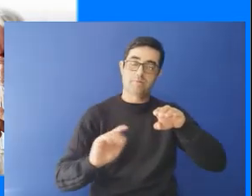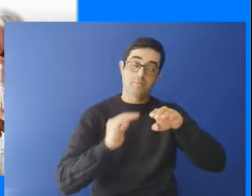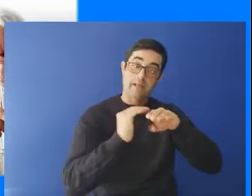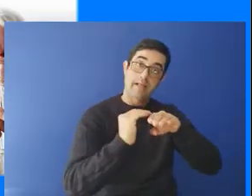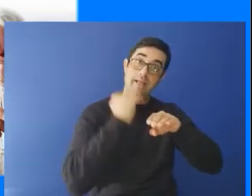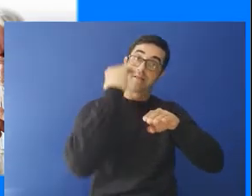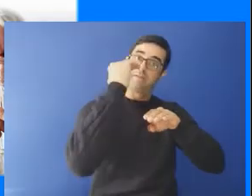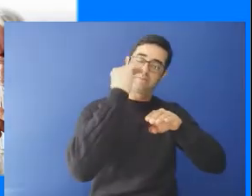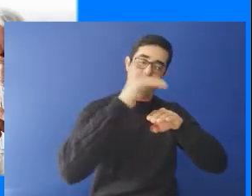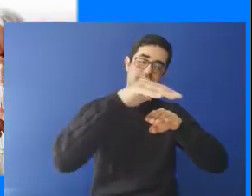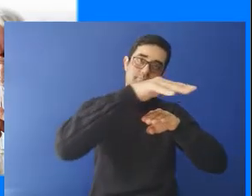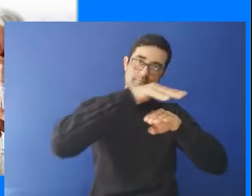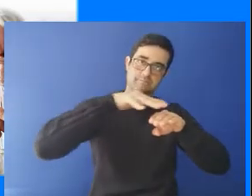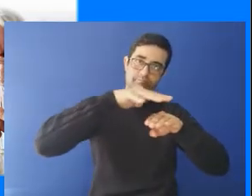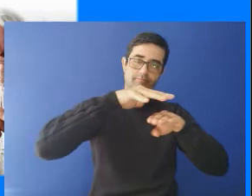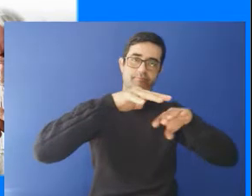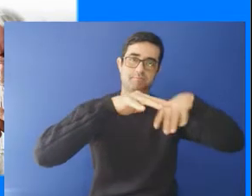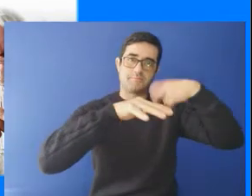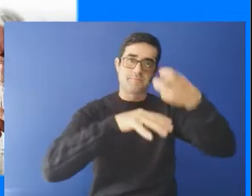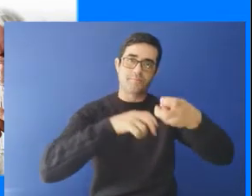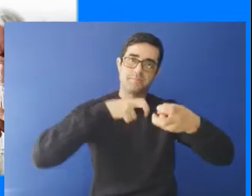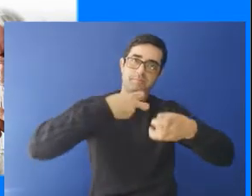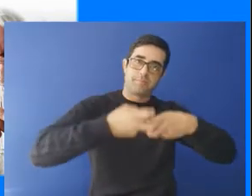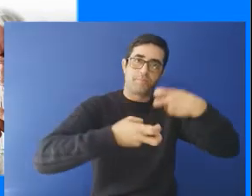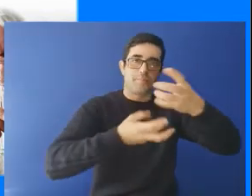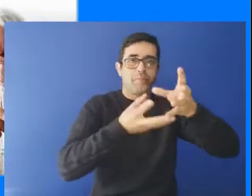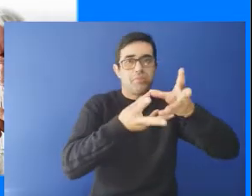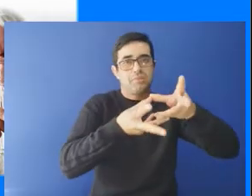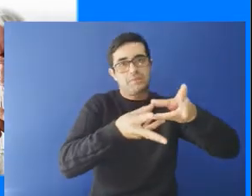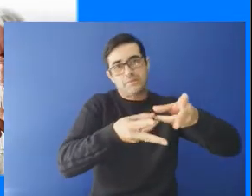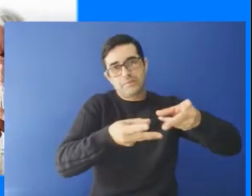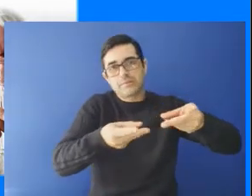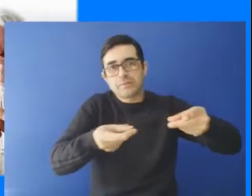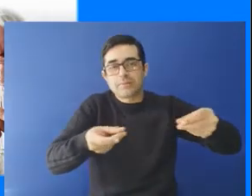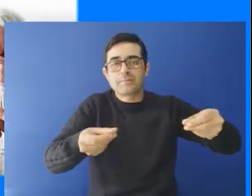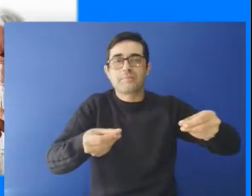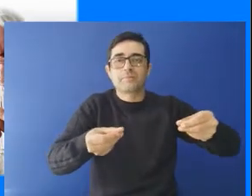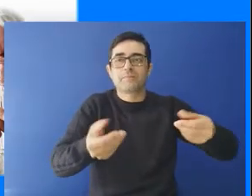primeiro horizonte com o material que é proveniente dessa decomposição.